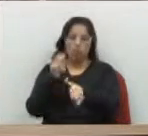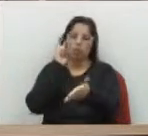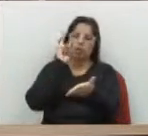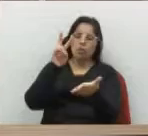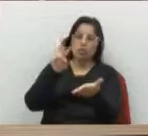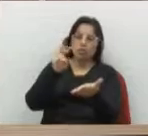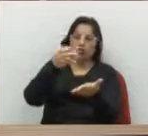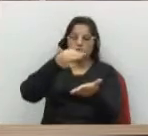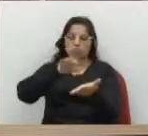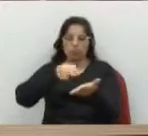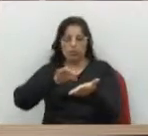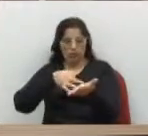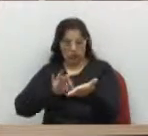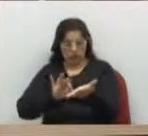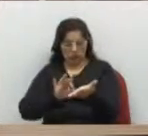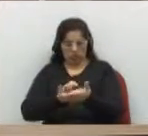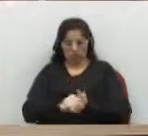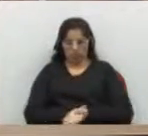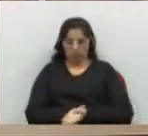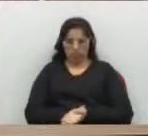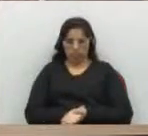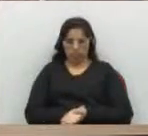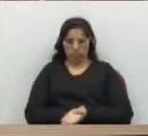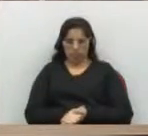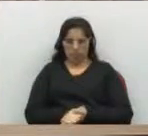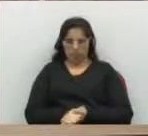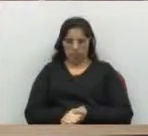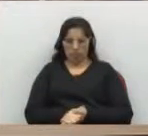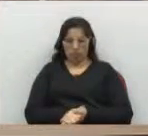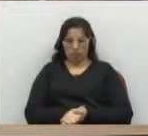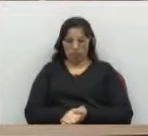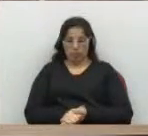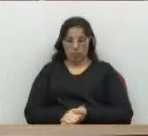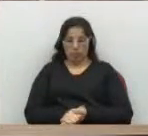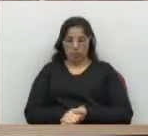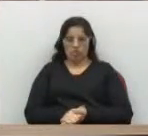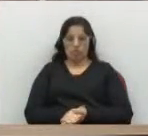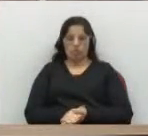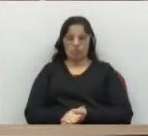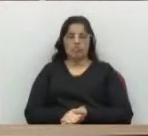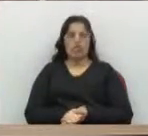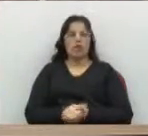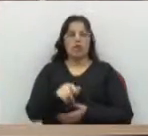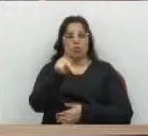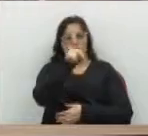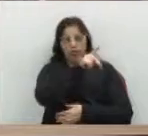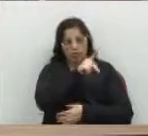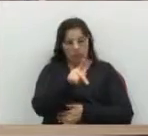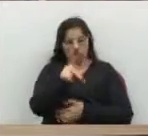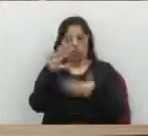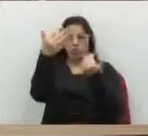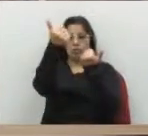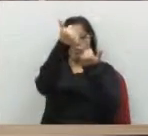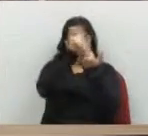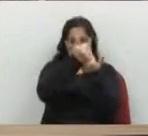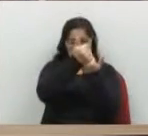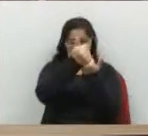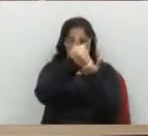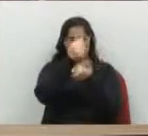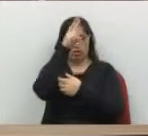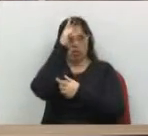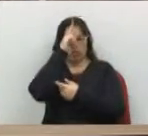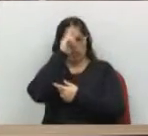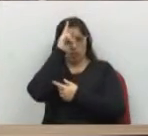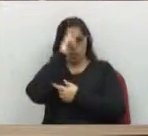da outras providências. Presidente recebe o substitutivo, lembrando que esse substitutivo foi